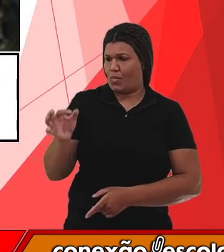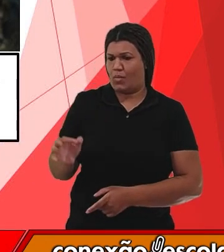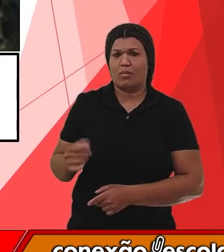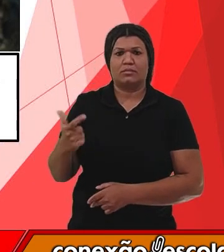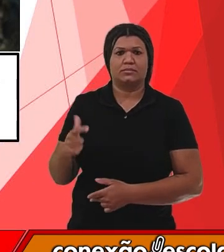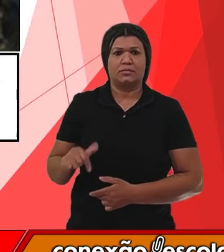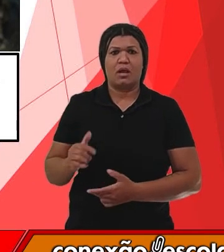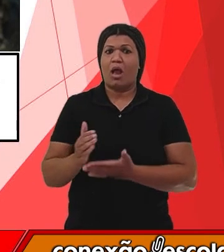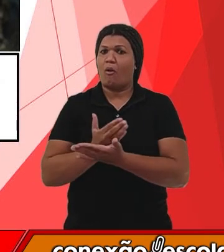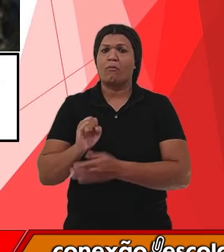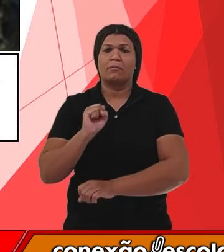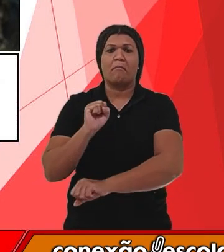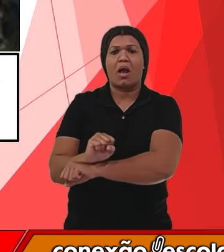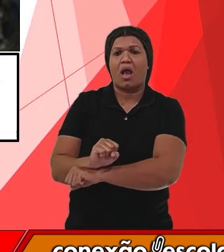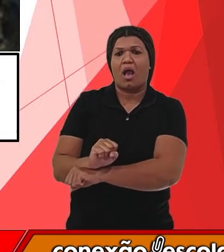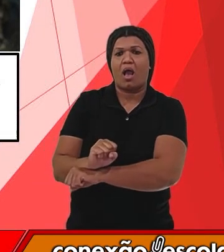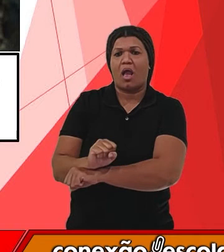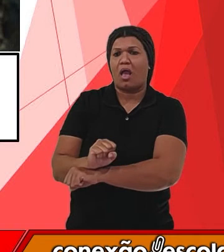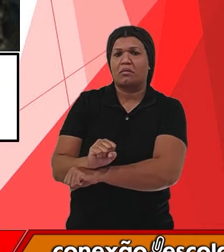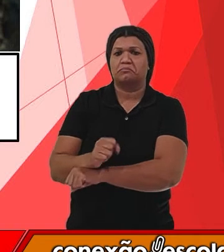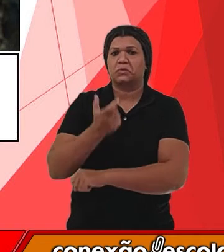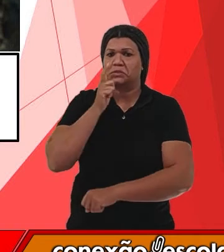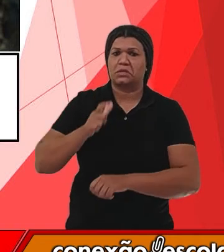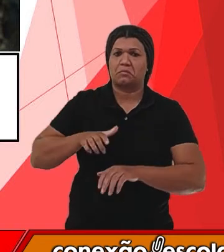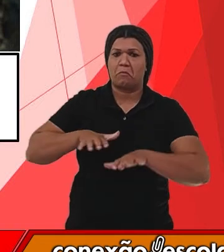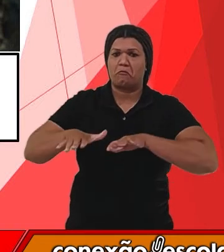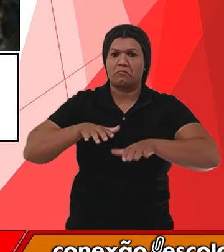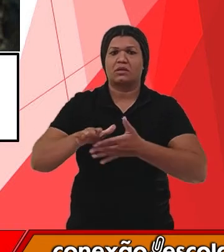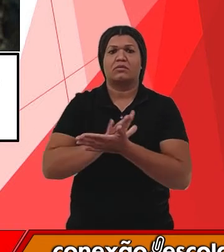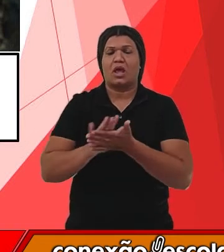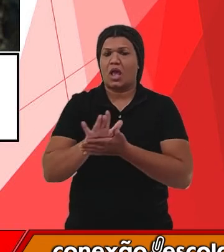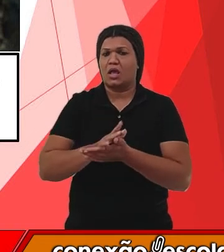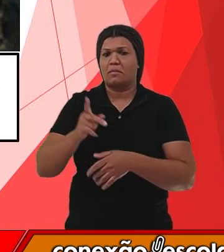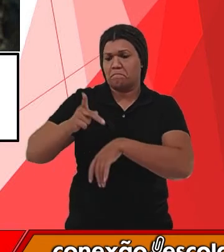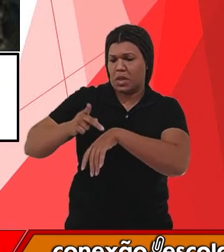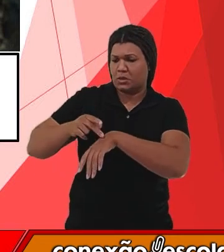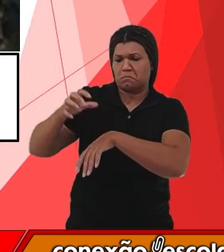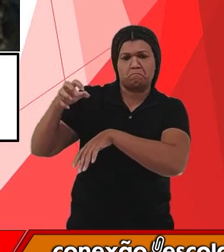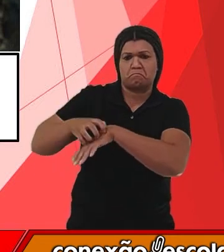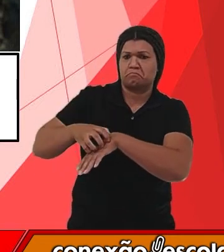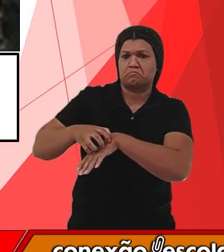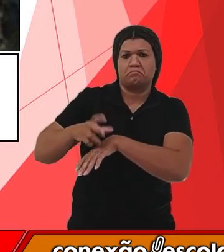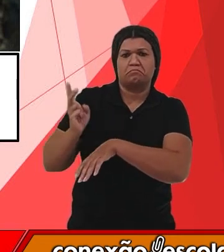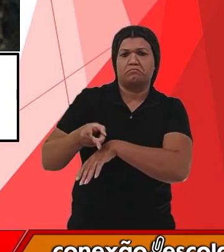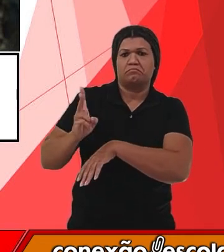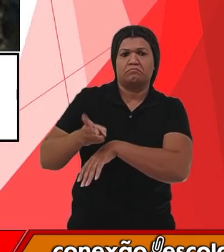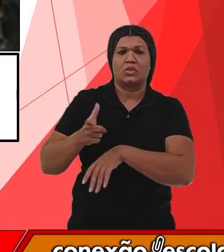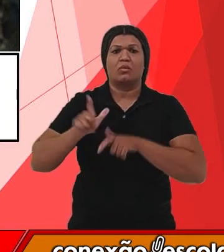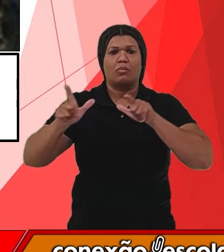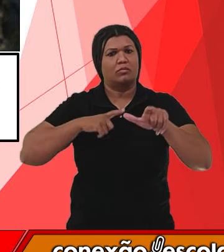não se locomovem e vivem presos em rochas. Outros apresentam diferentes formas